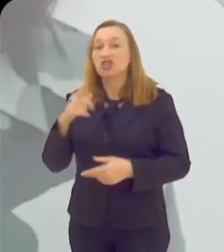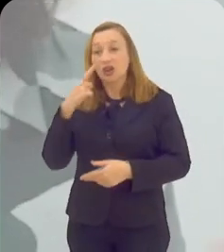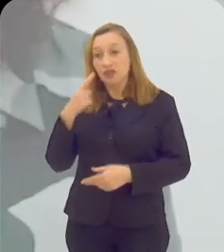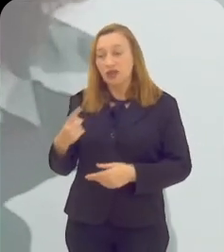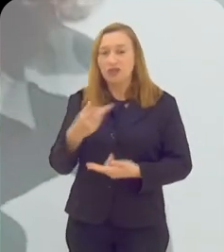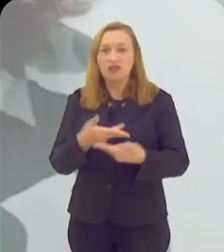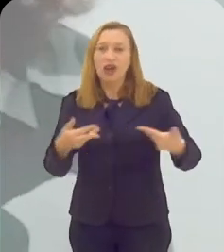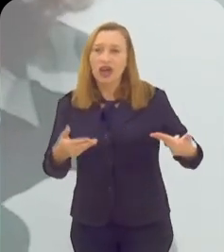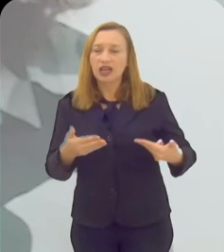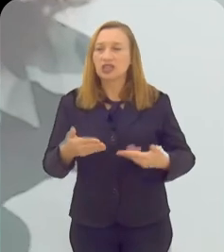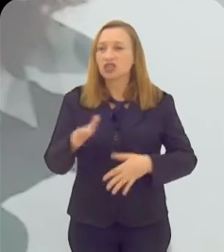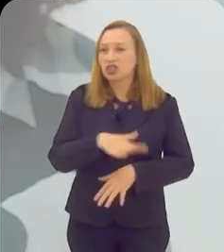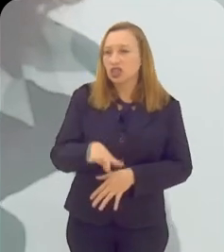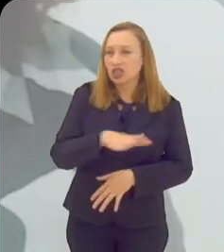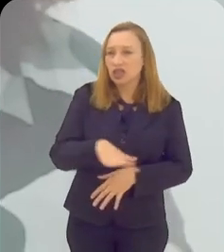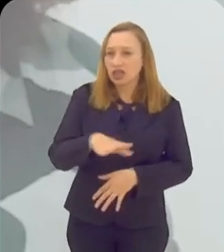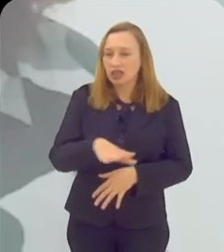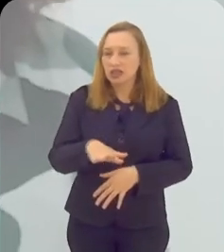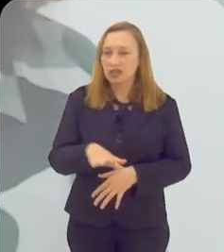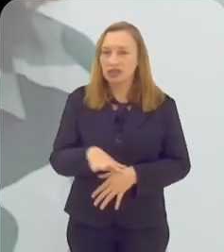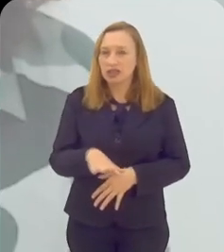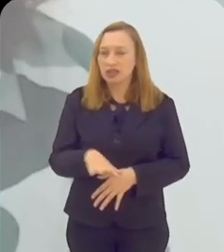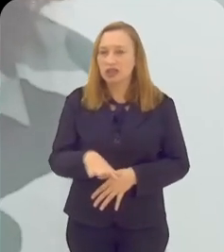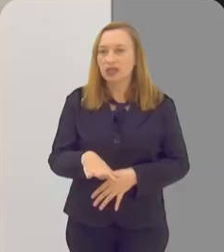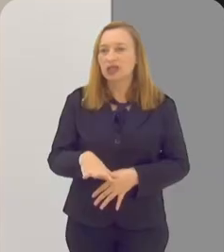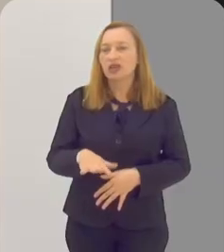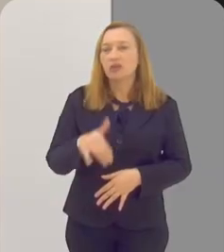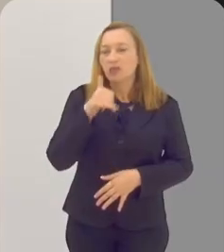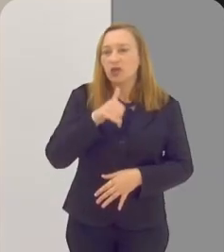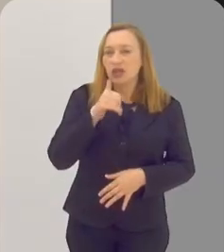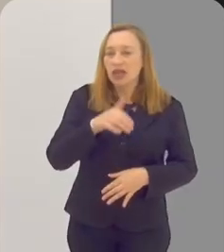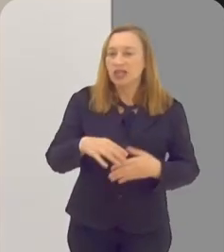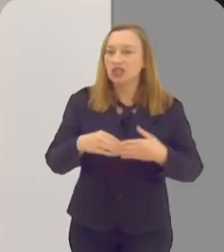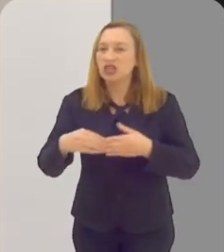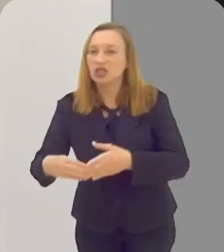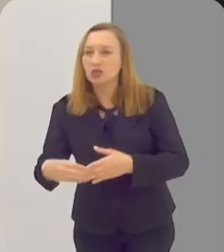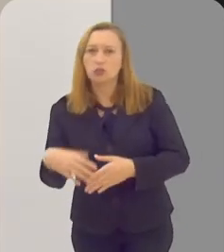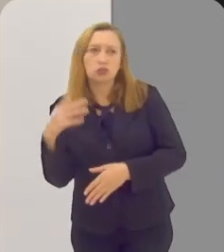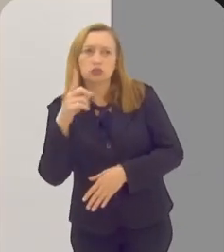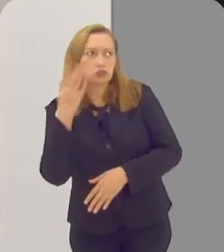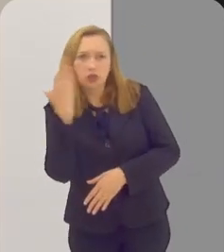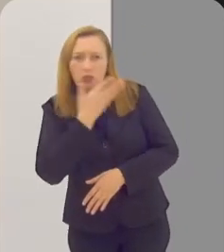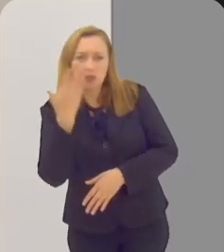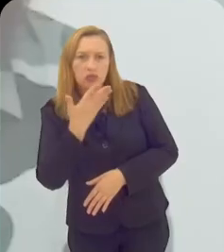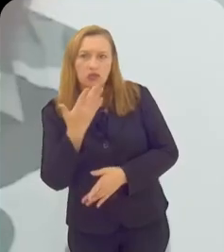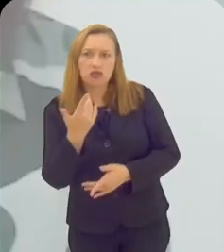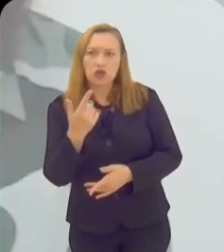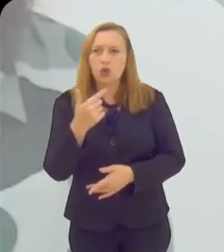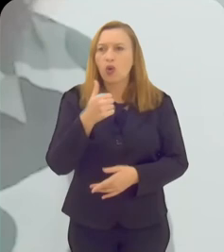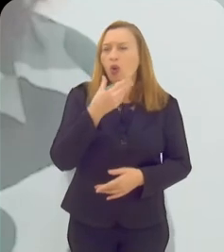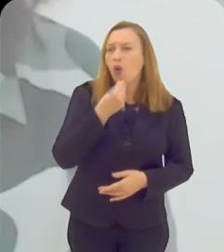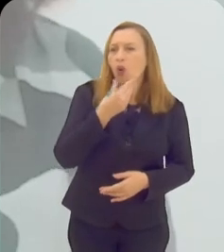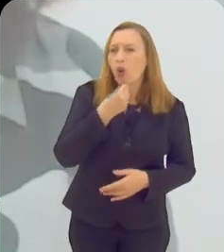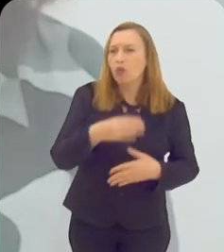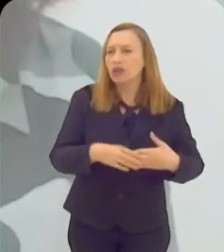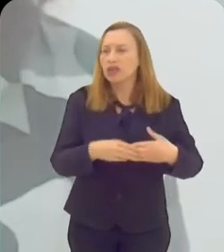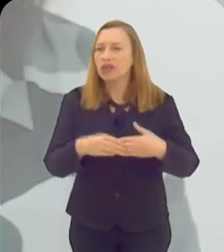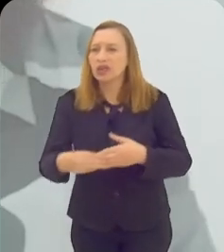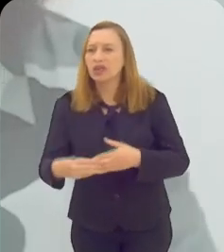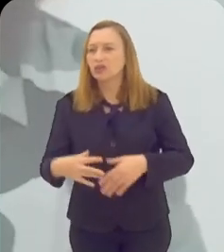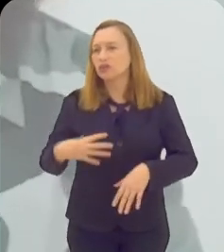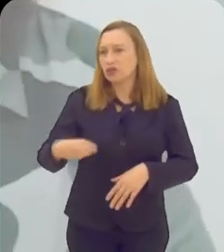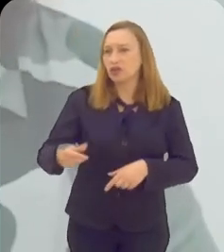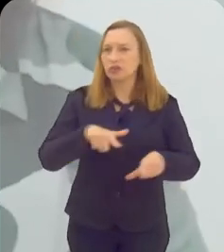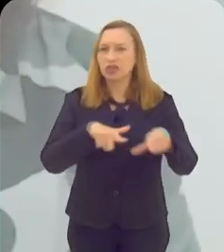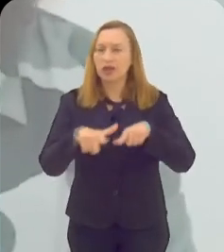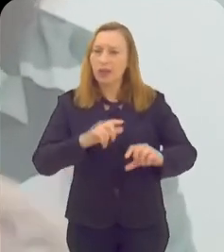ele mesmo falou: "Eu já vi muitas crianças serem trazidas, mas normalmente por mulheres. Eu não me lembro de ter tido um outro caso semelhante